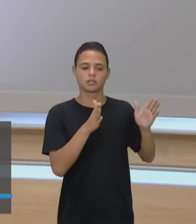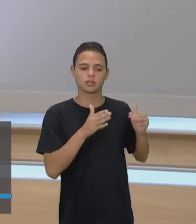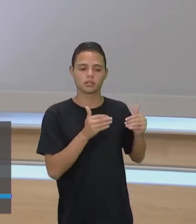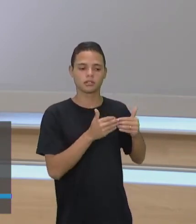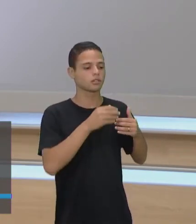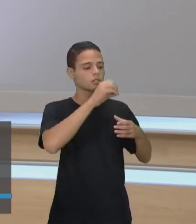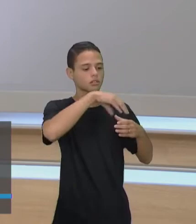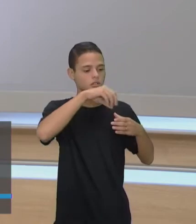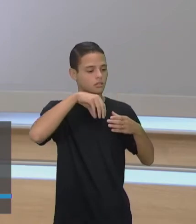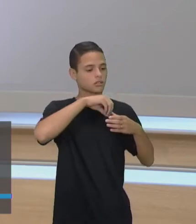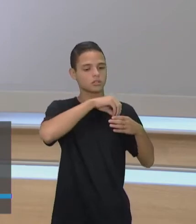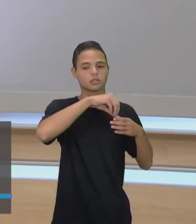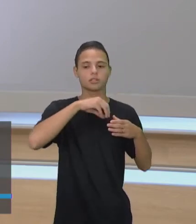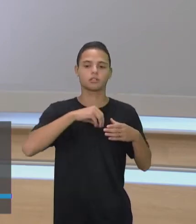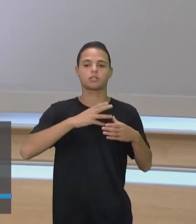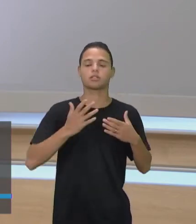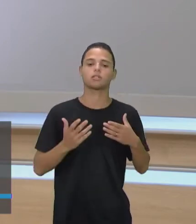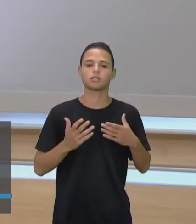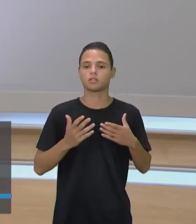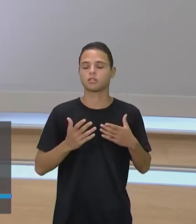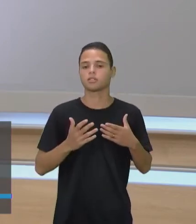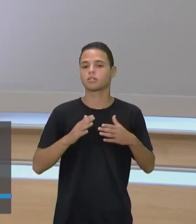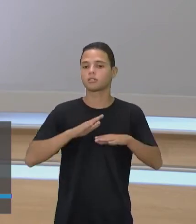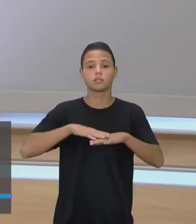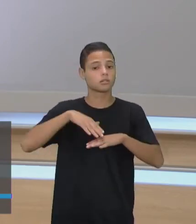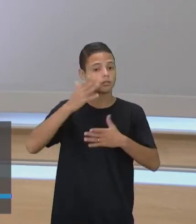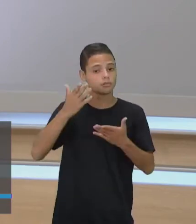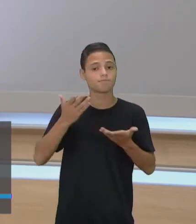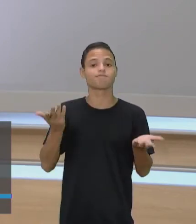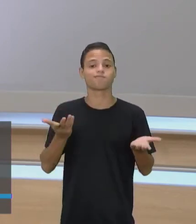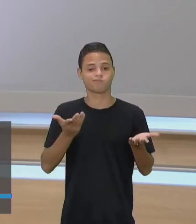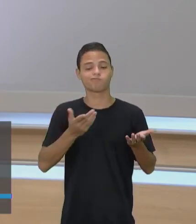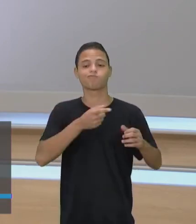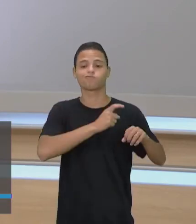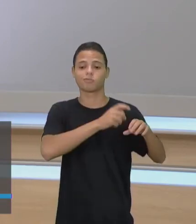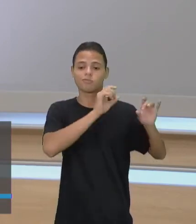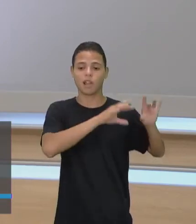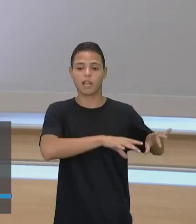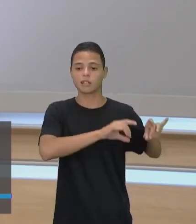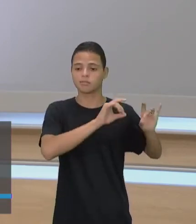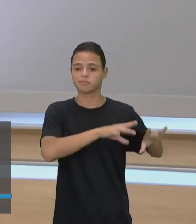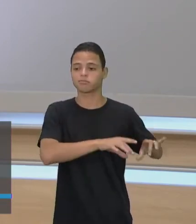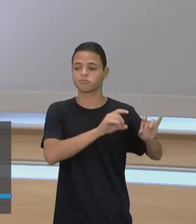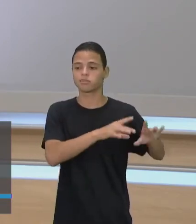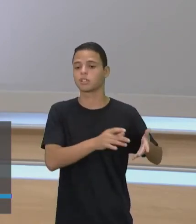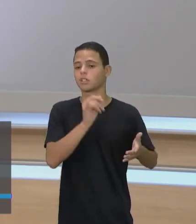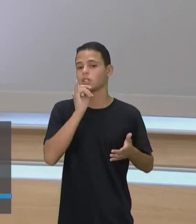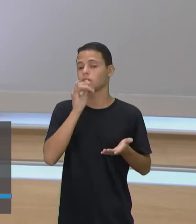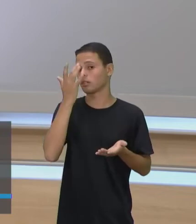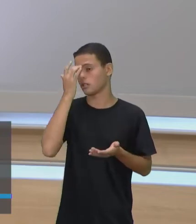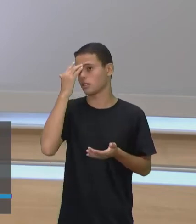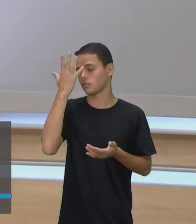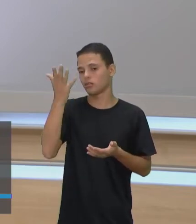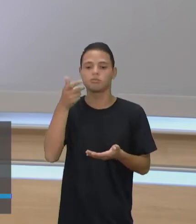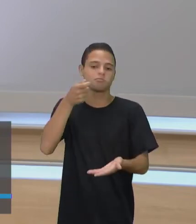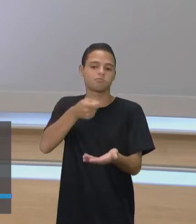coisas, você gerar mais plástico ou mais metal, porque simplesmente, é mais cômodo a gente comprar uma embalagem com várias